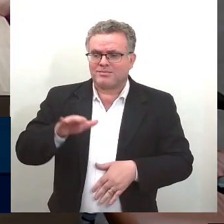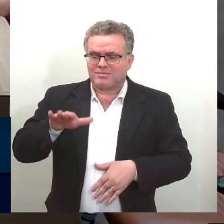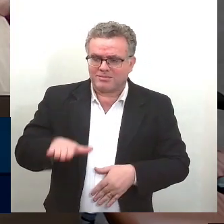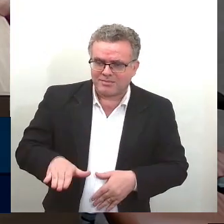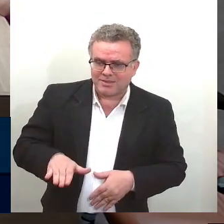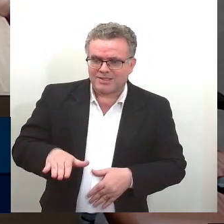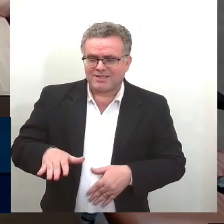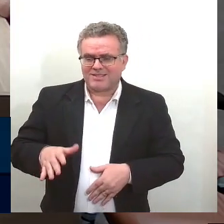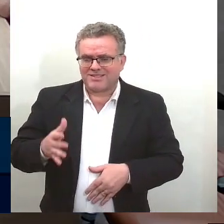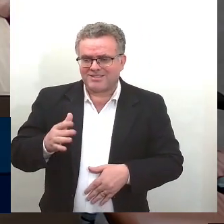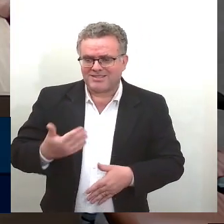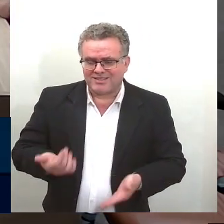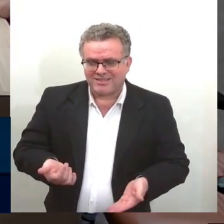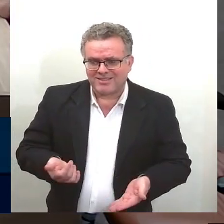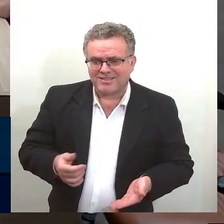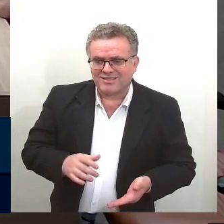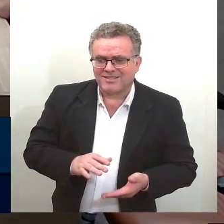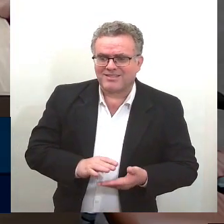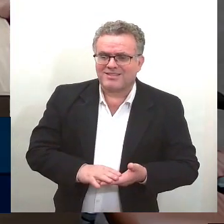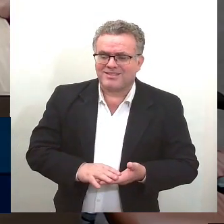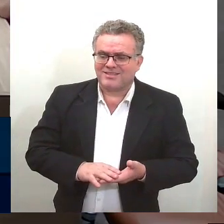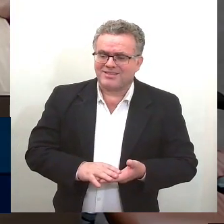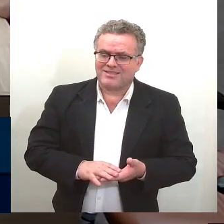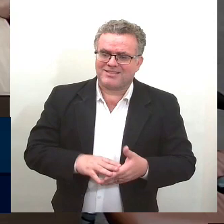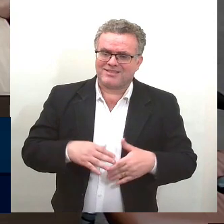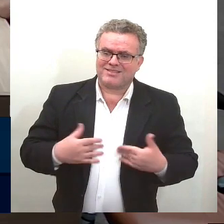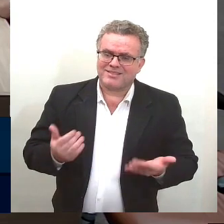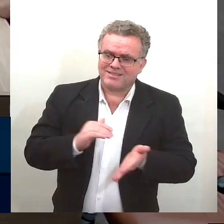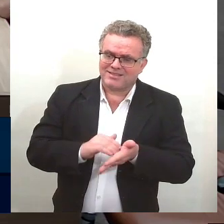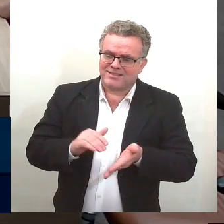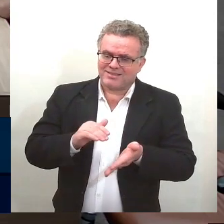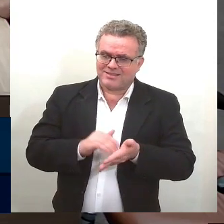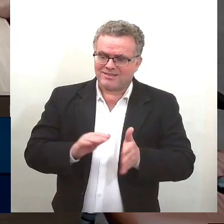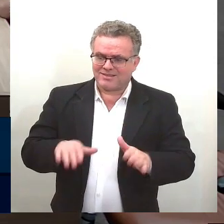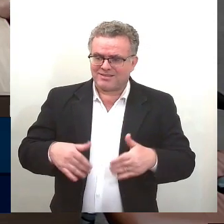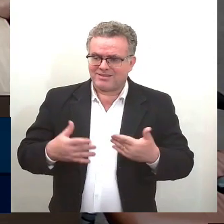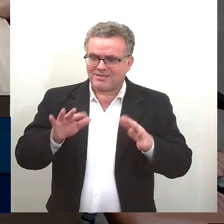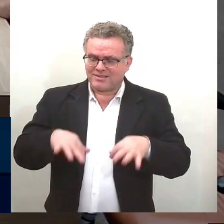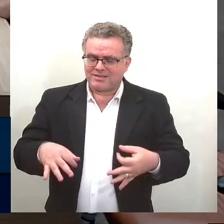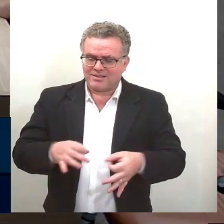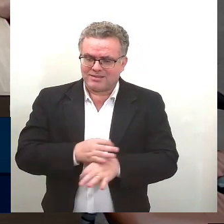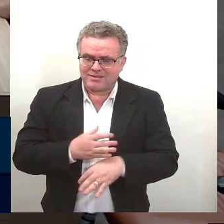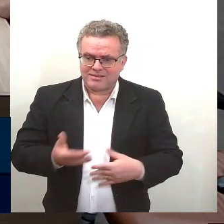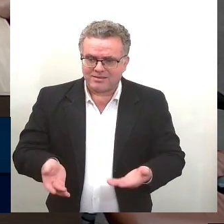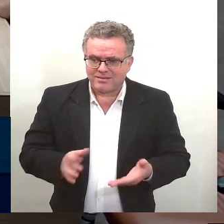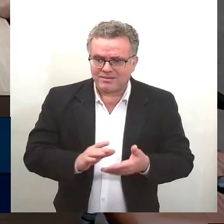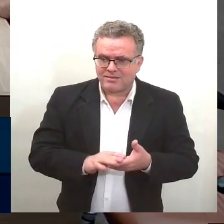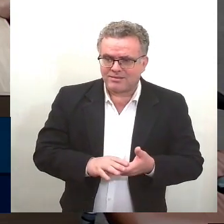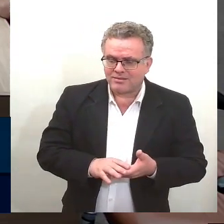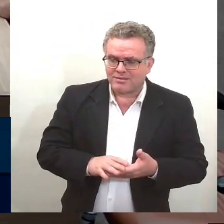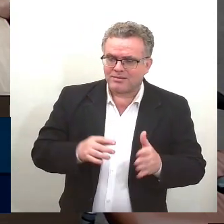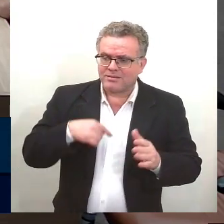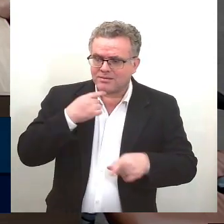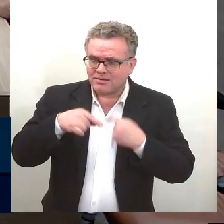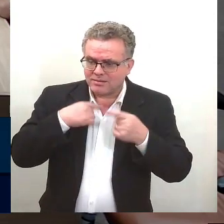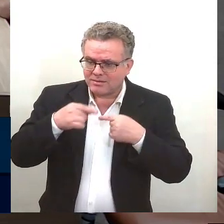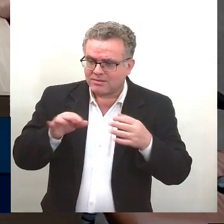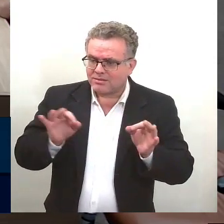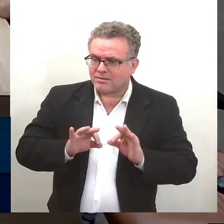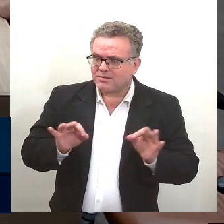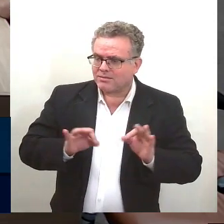Mas, secretária, eu, para finalizando, nenhum colega tem mais nenhum questionamento, eu queria fazer só